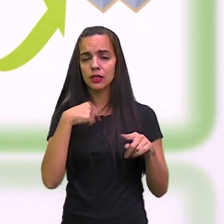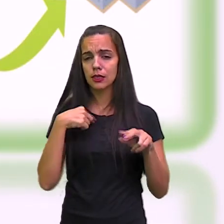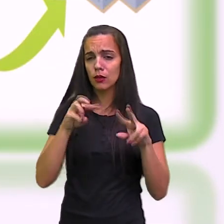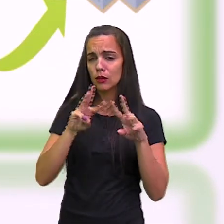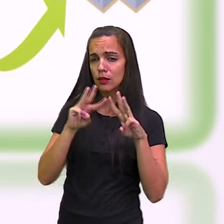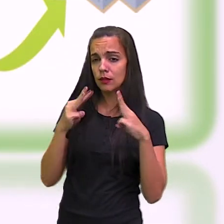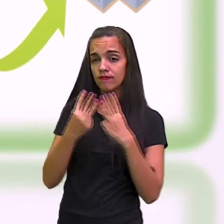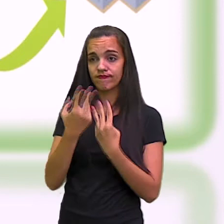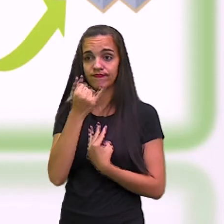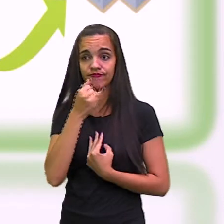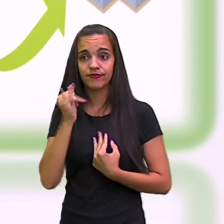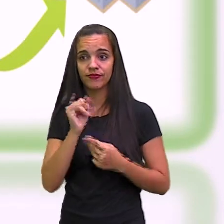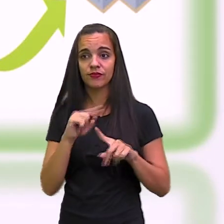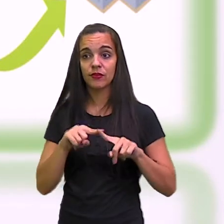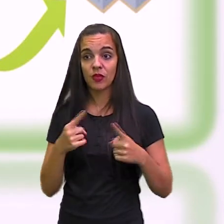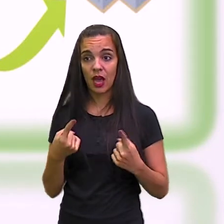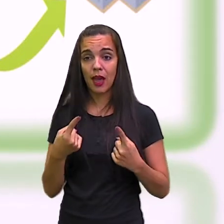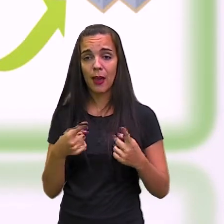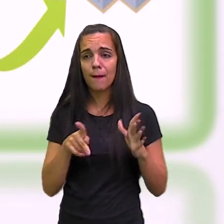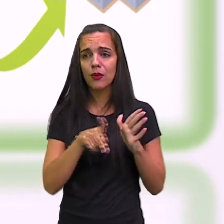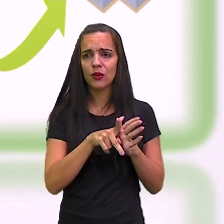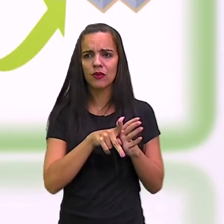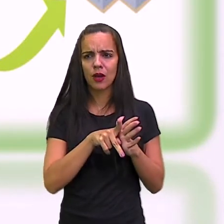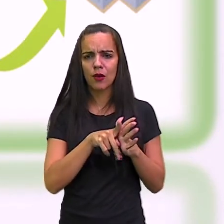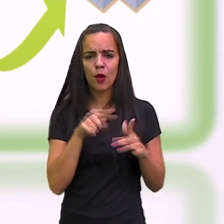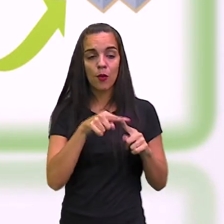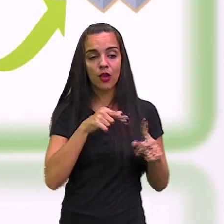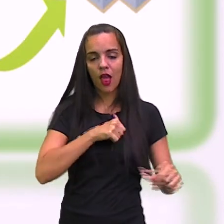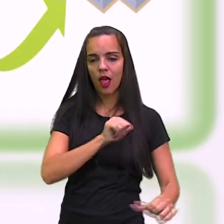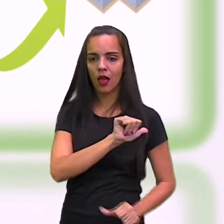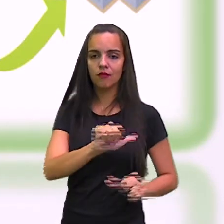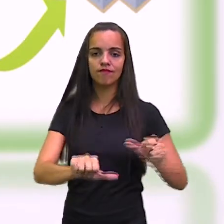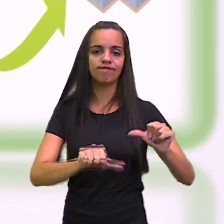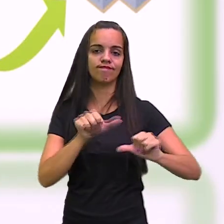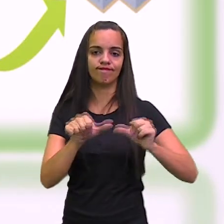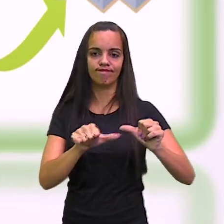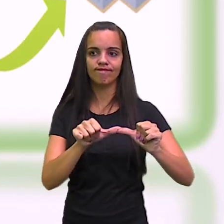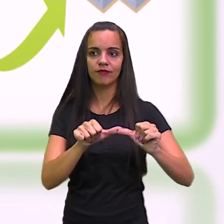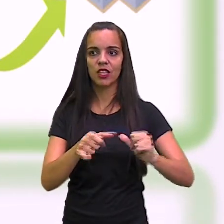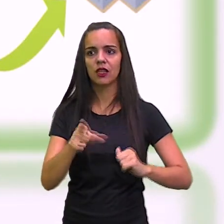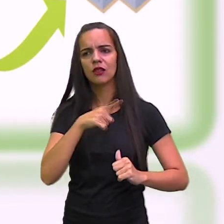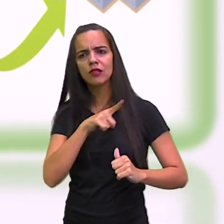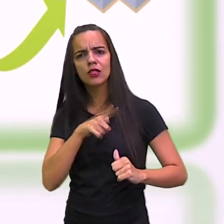biomassa é o fato de ser uma fonte renovável, desde que a